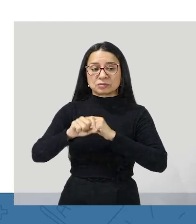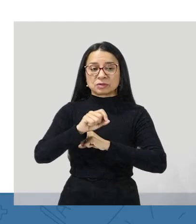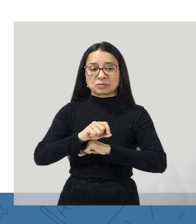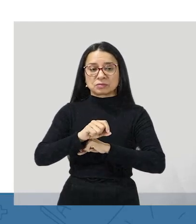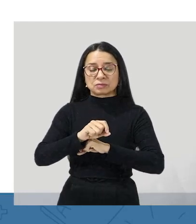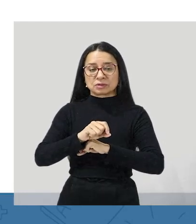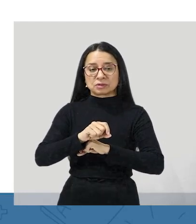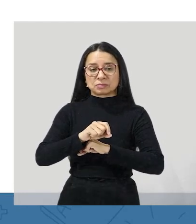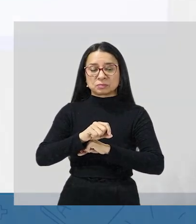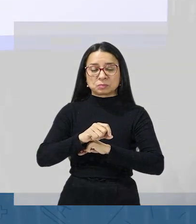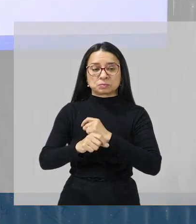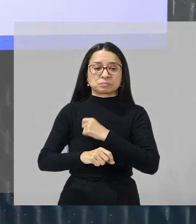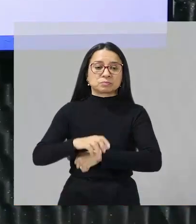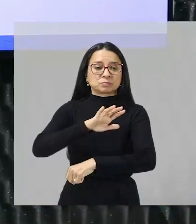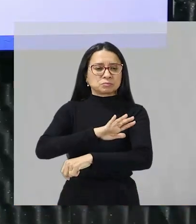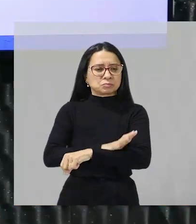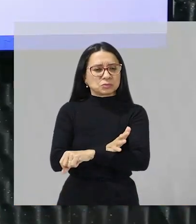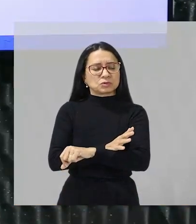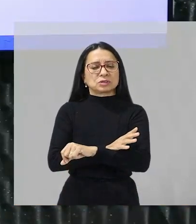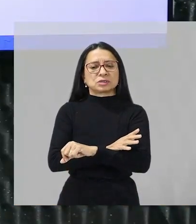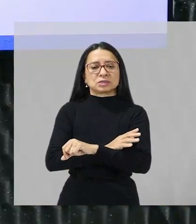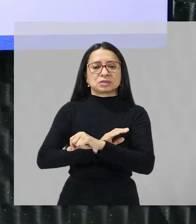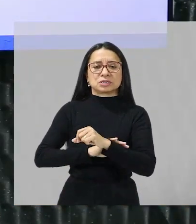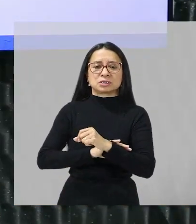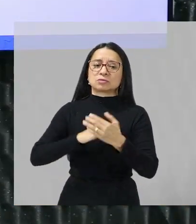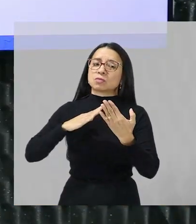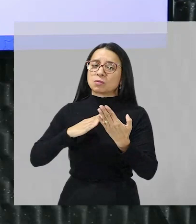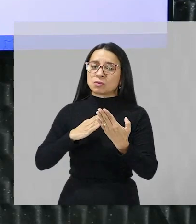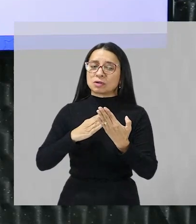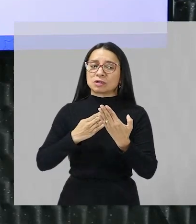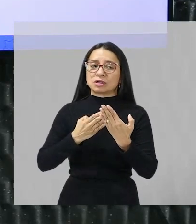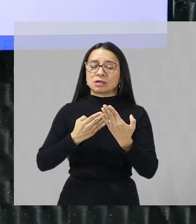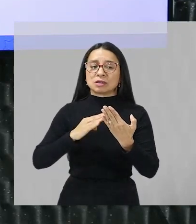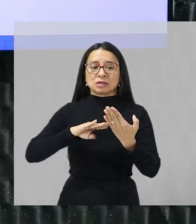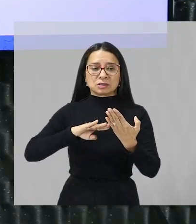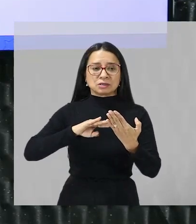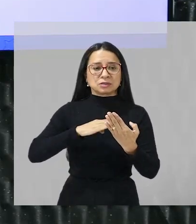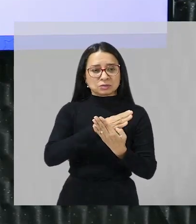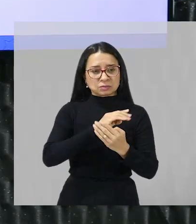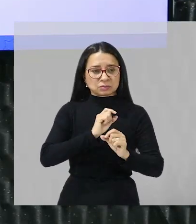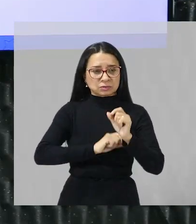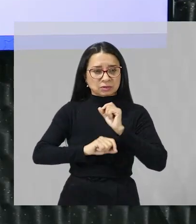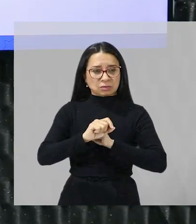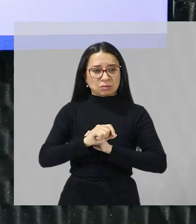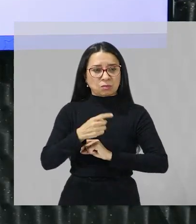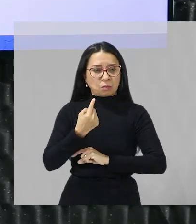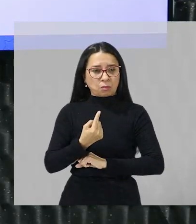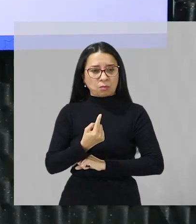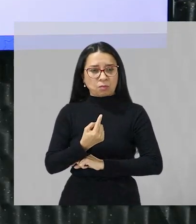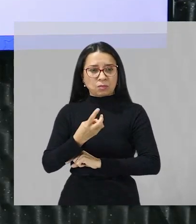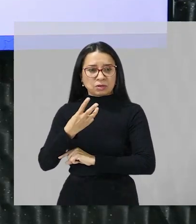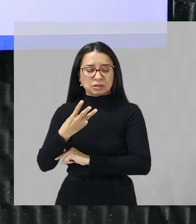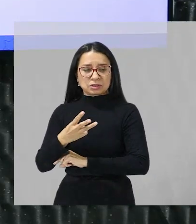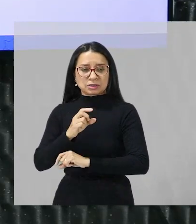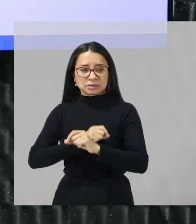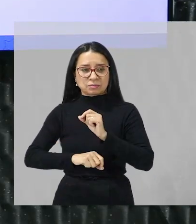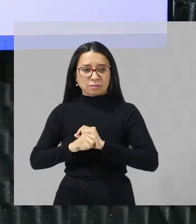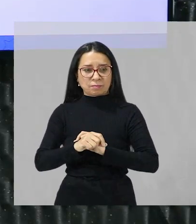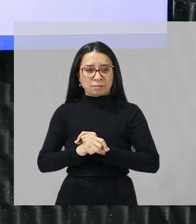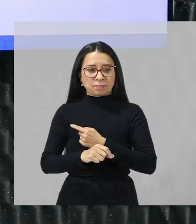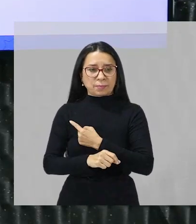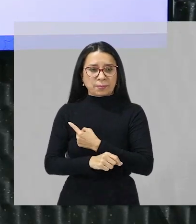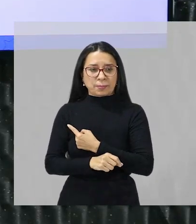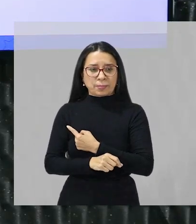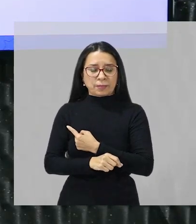estrutural e o institucional. Então é por isso que a gente vai marcar a opção que tem alternativa 1 e 3, que é a letra E.